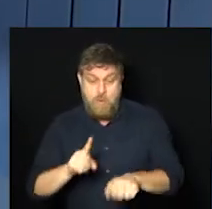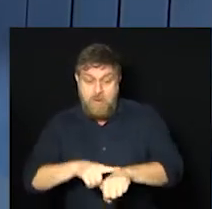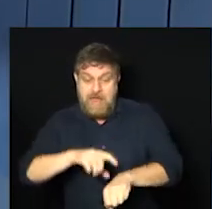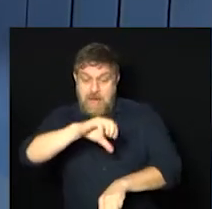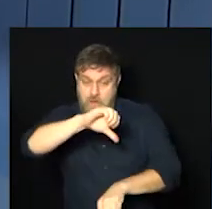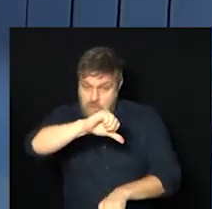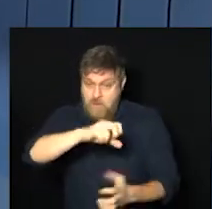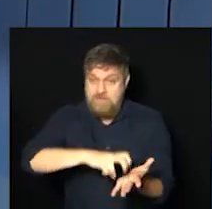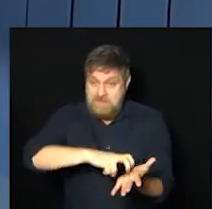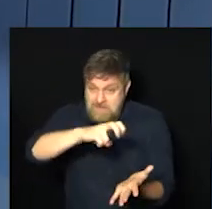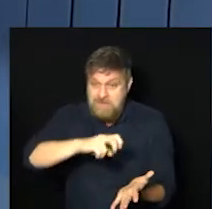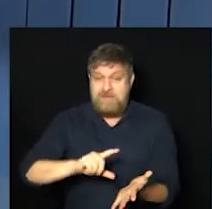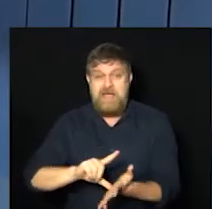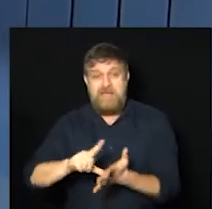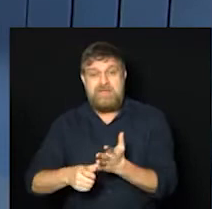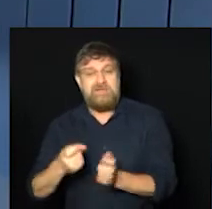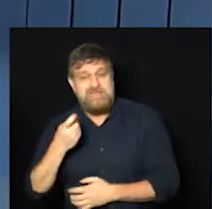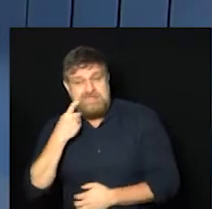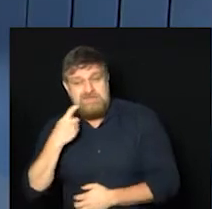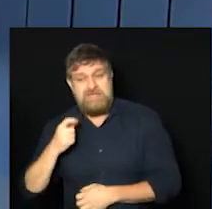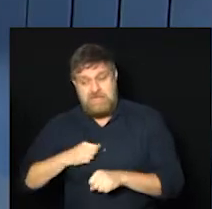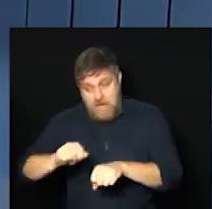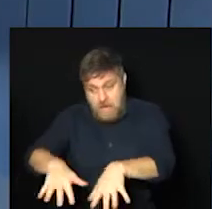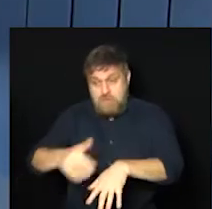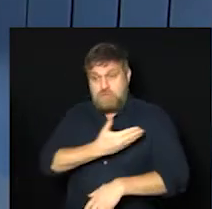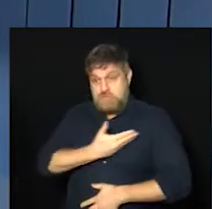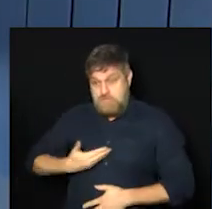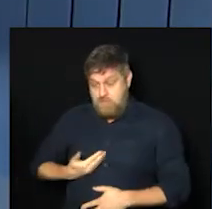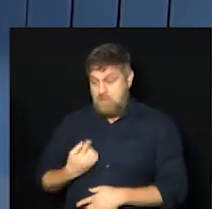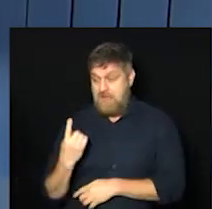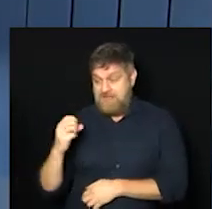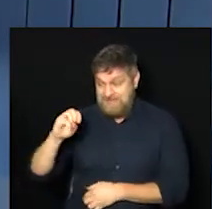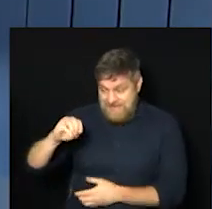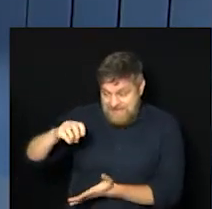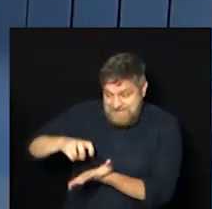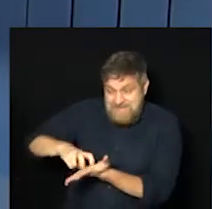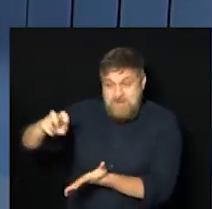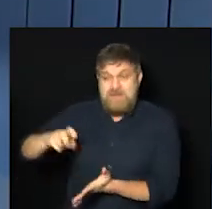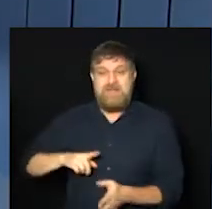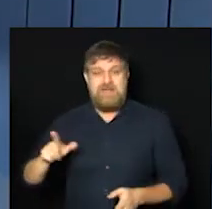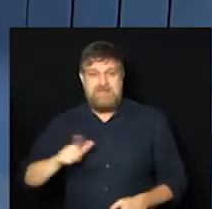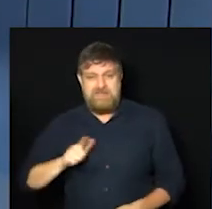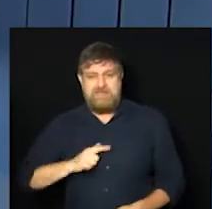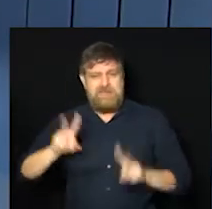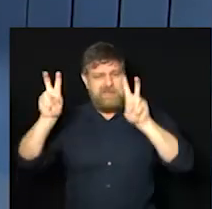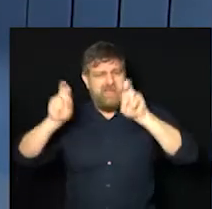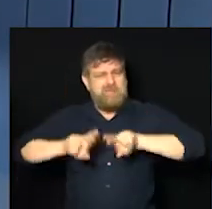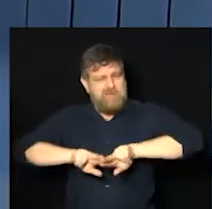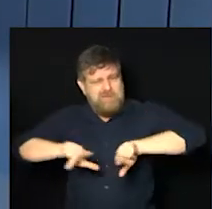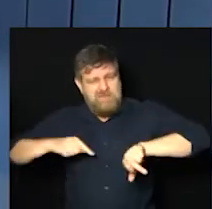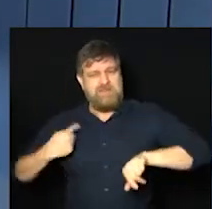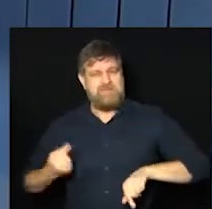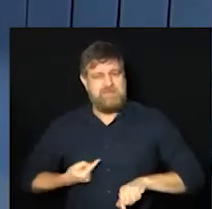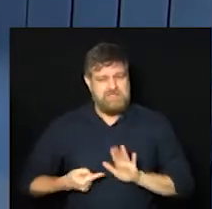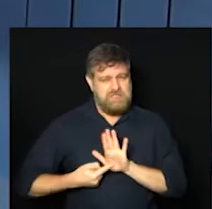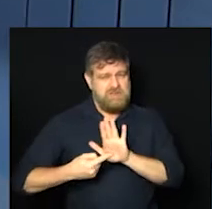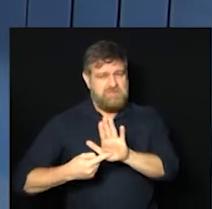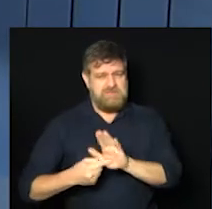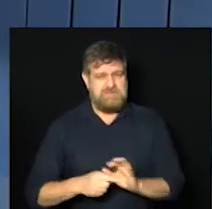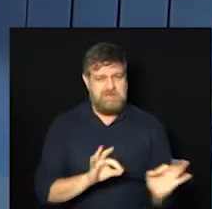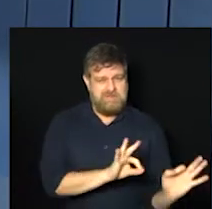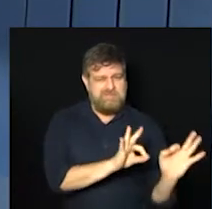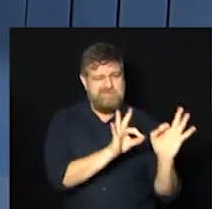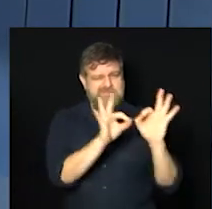9 horas da manhã. Na sexta-feira tem audiência pública às 10 horas da manhã. Tem muitos assuntos ainda para a gente abordar ao longo da